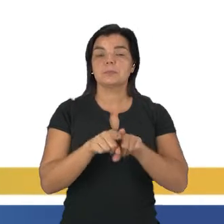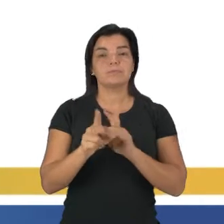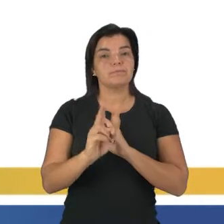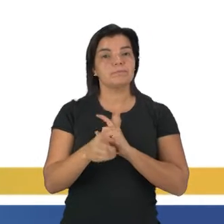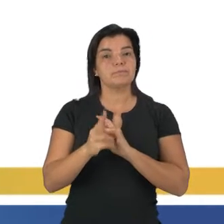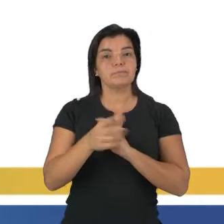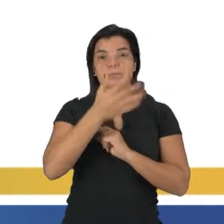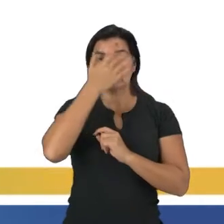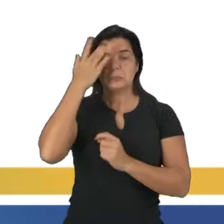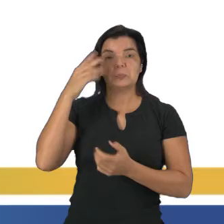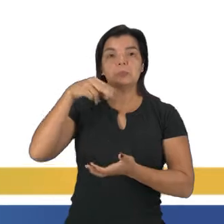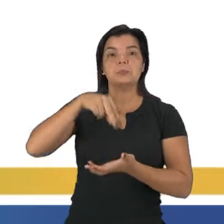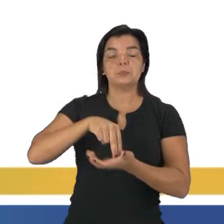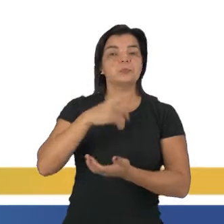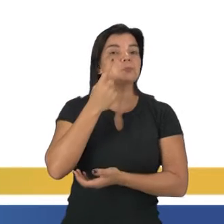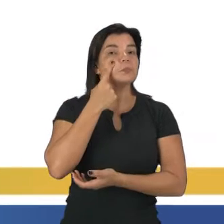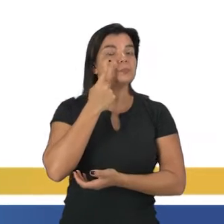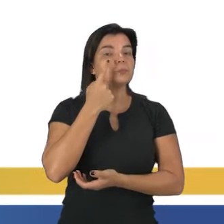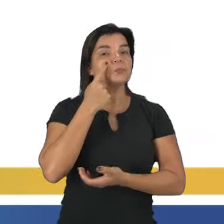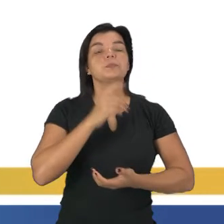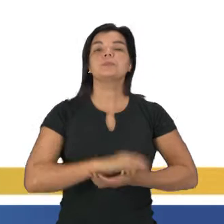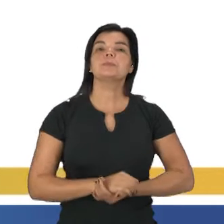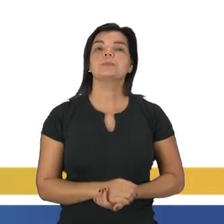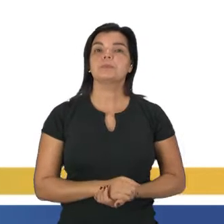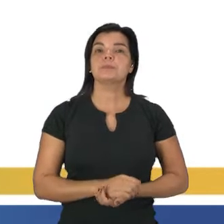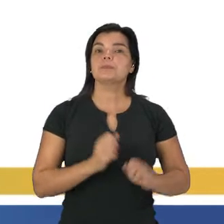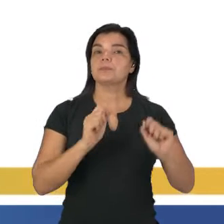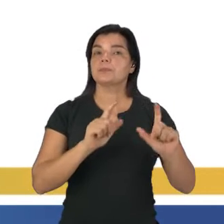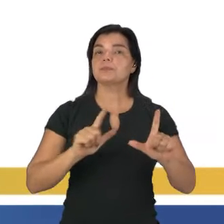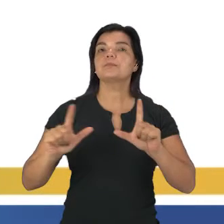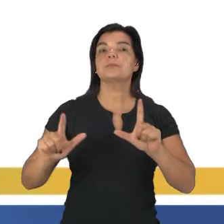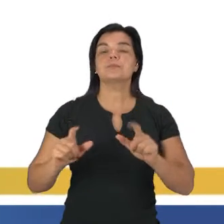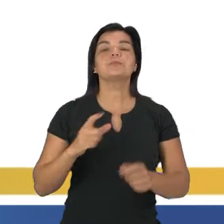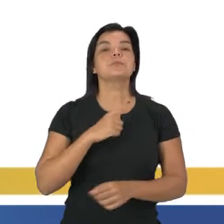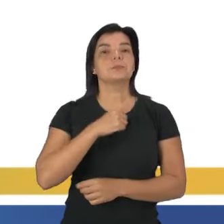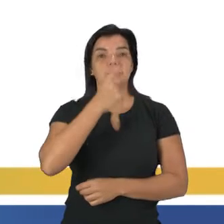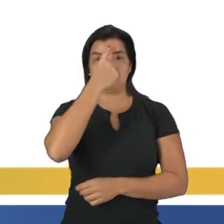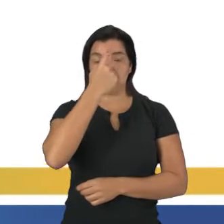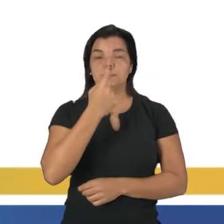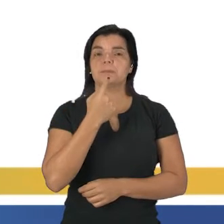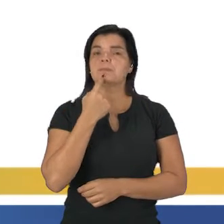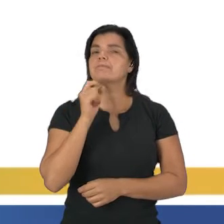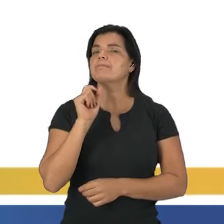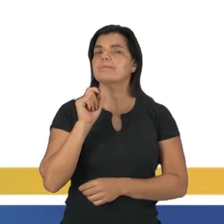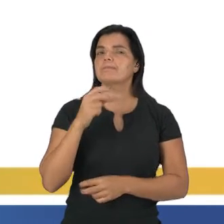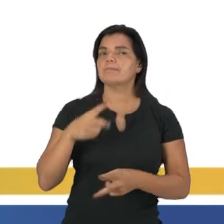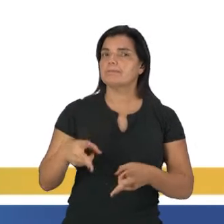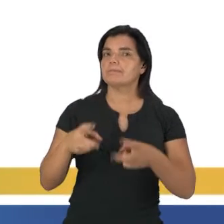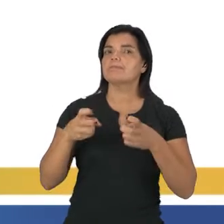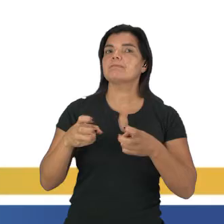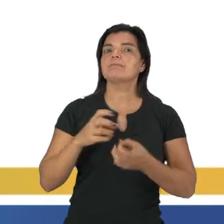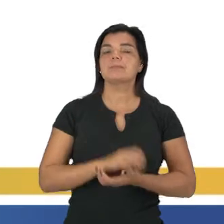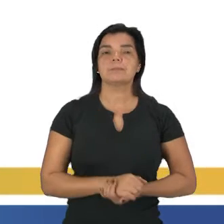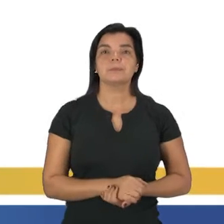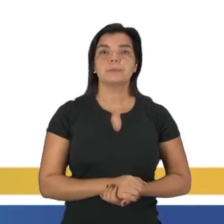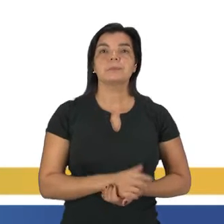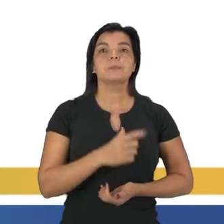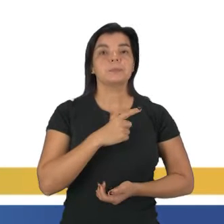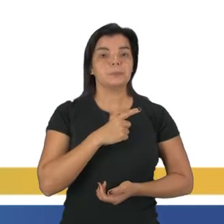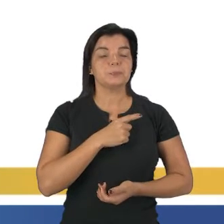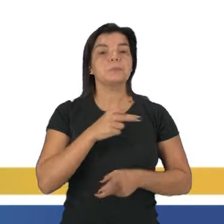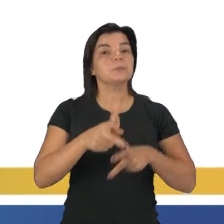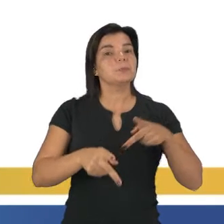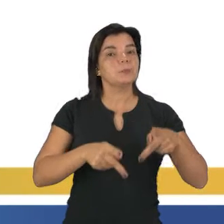mesmos personagens. Veja aí na telinha tem uma imagem. O que nós vemos aí? Nós vemos um tipo